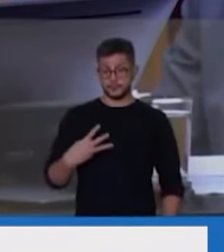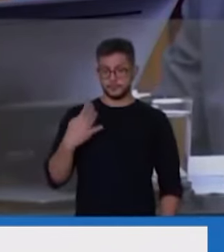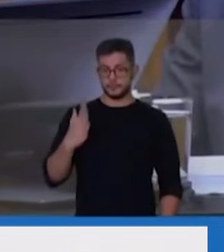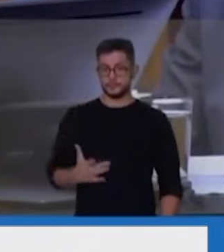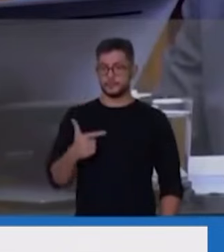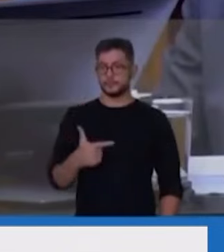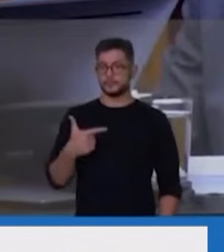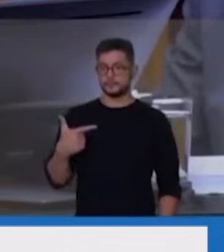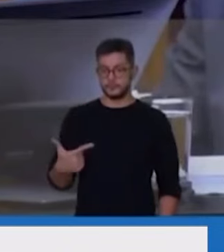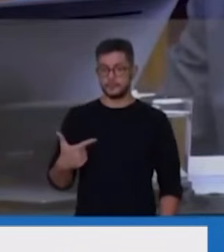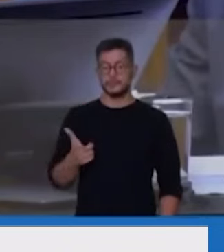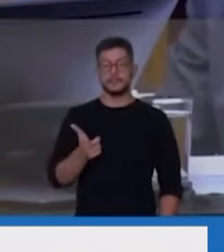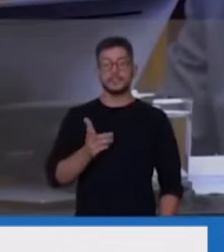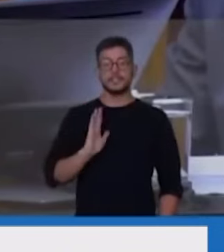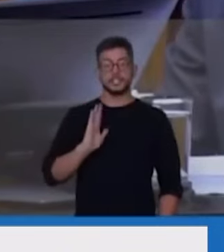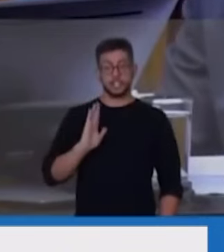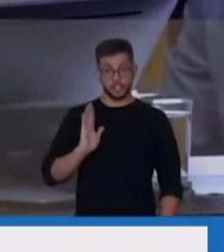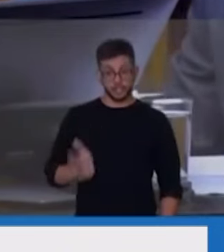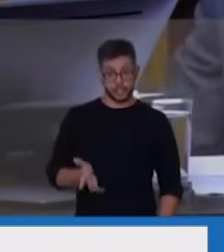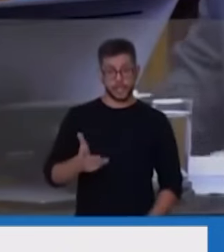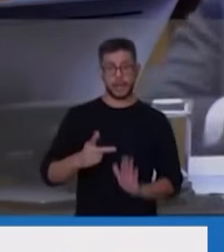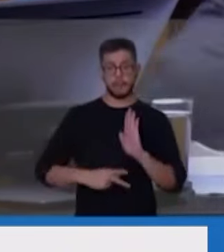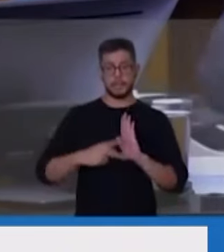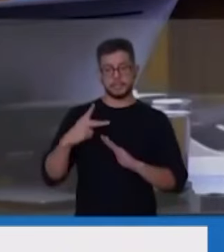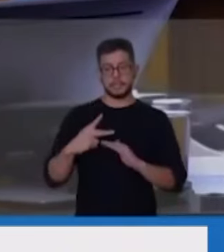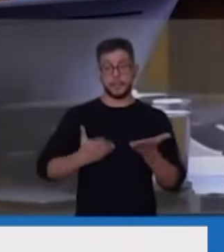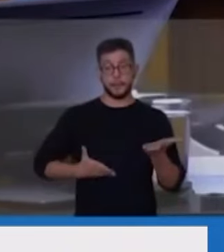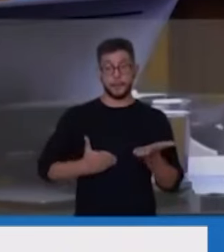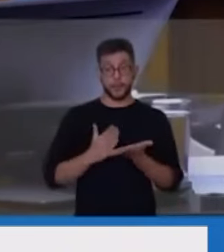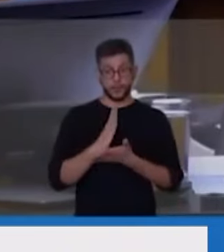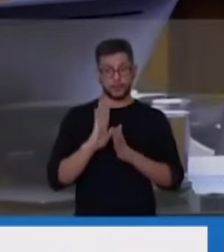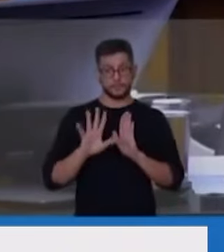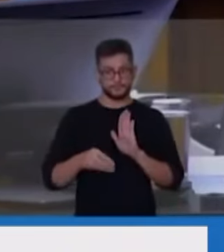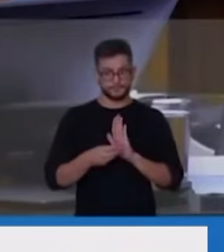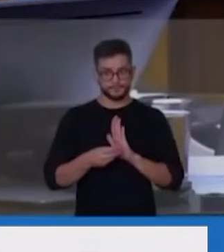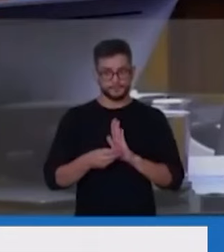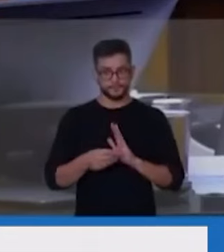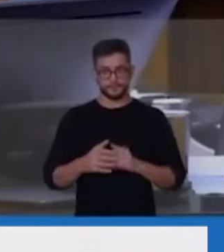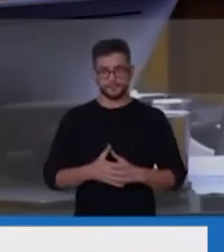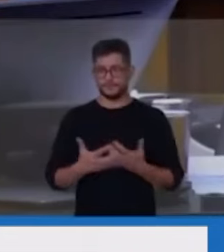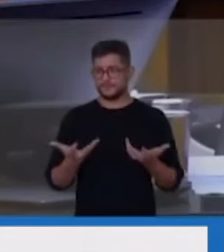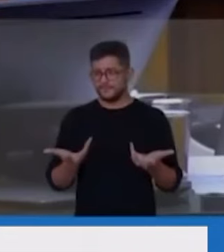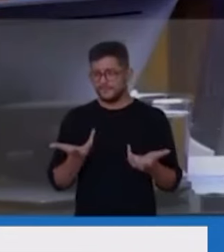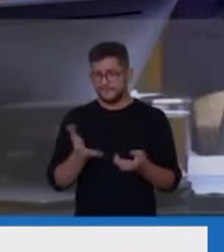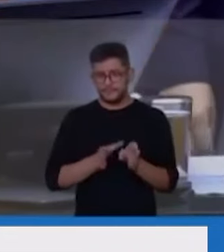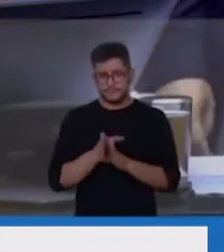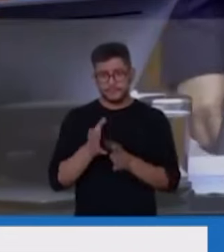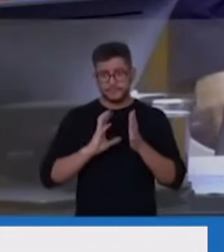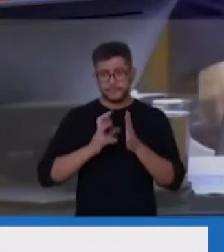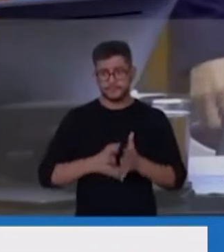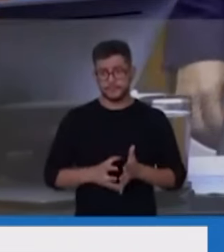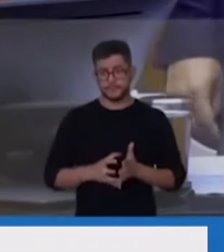o principal destaque é paraa análise da prisão do deputado federal Chiquinho brazão que deve ficar só paraa segunda